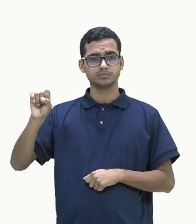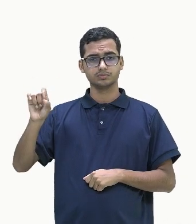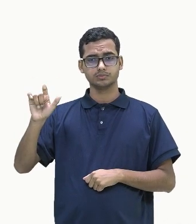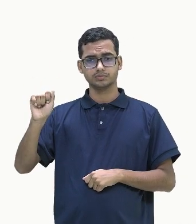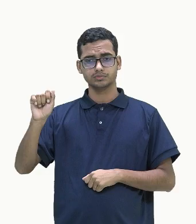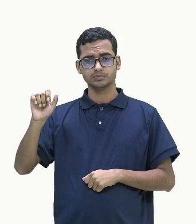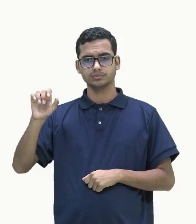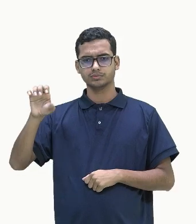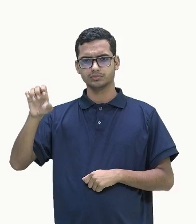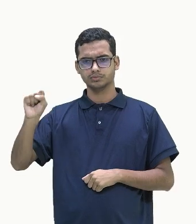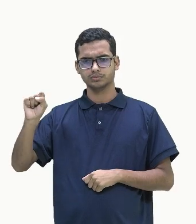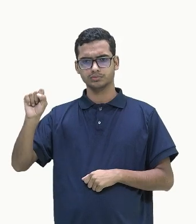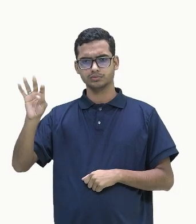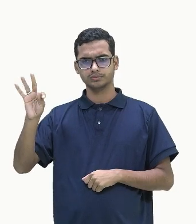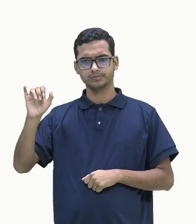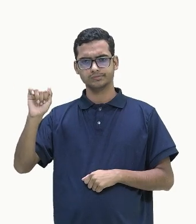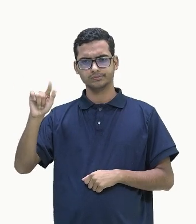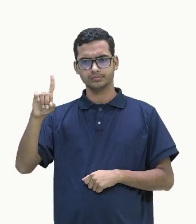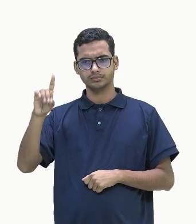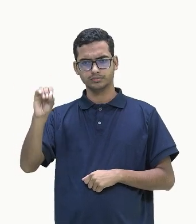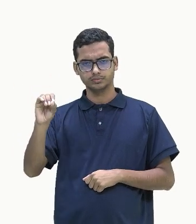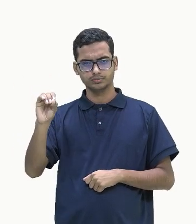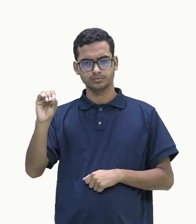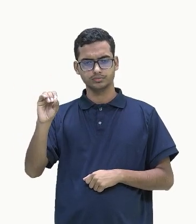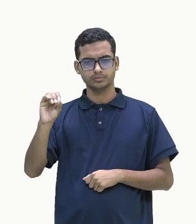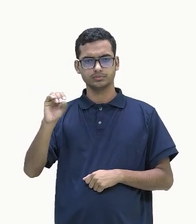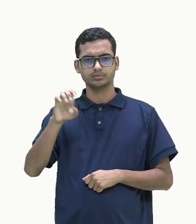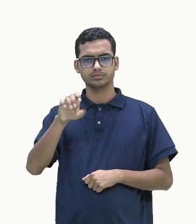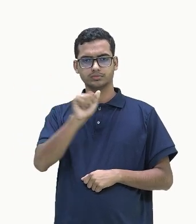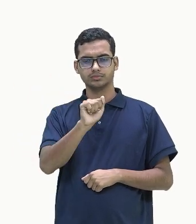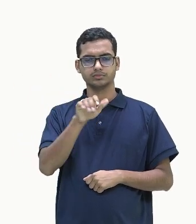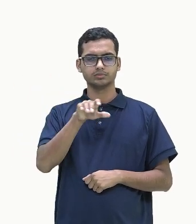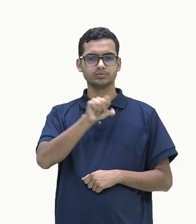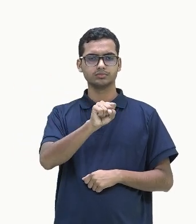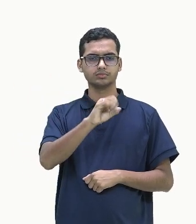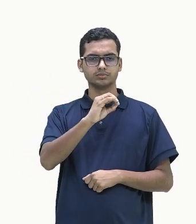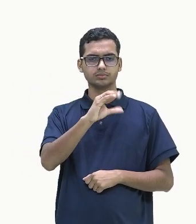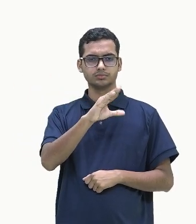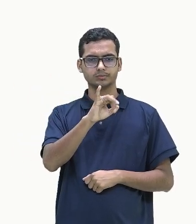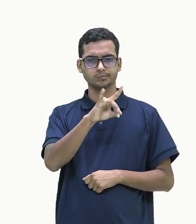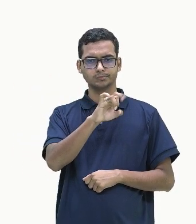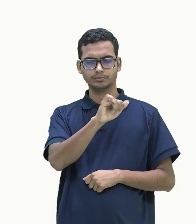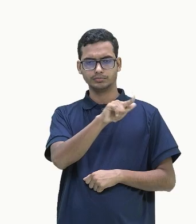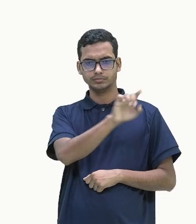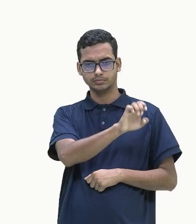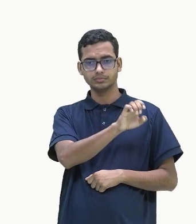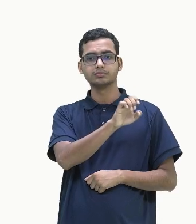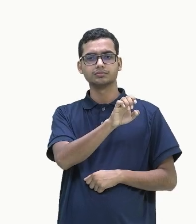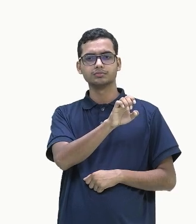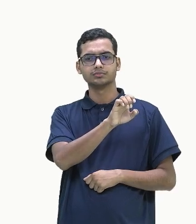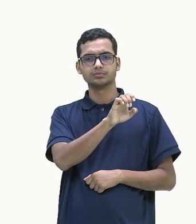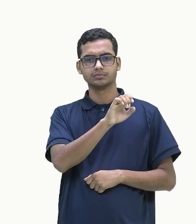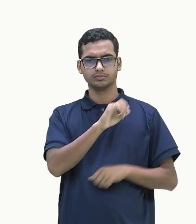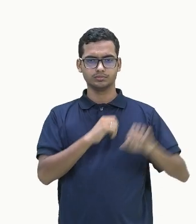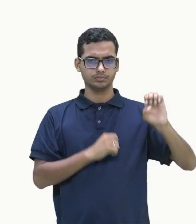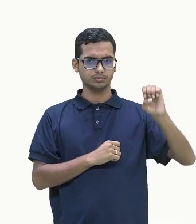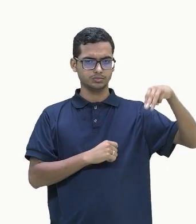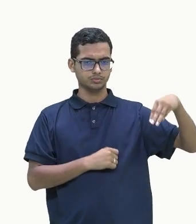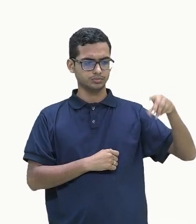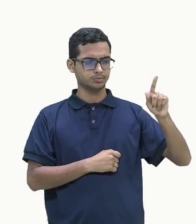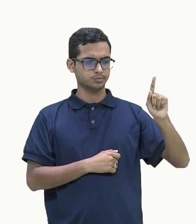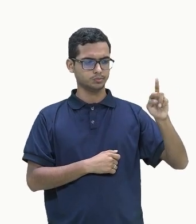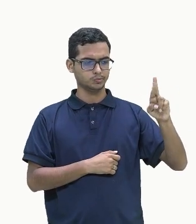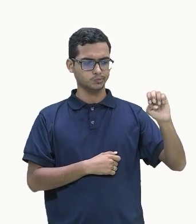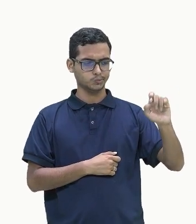direitos humanos. Aqui o meu sujeito é o Estado e a sociedade em geral. Nota que o